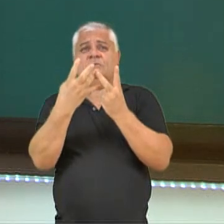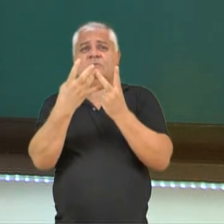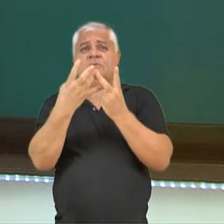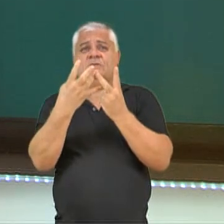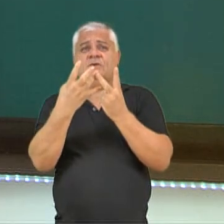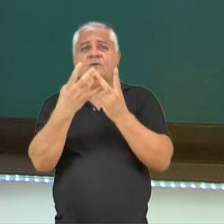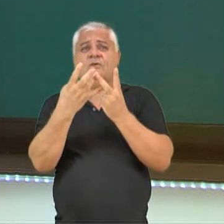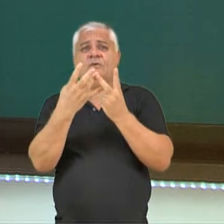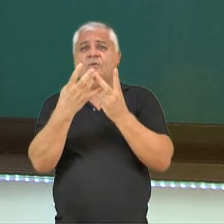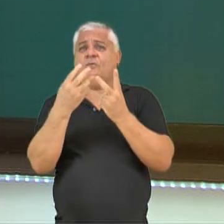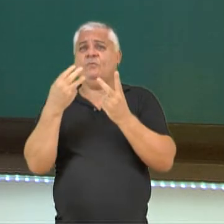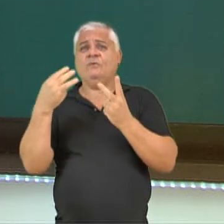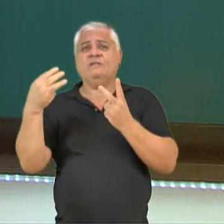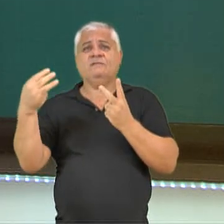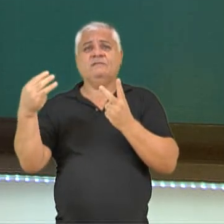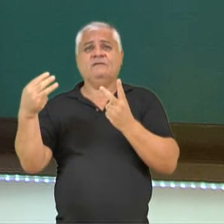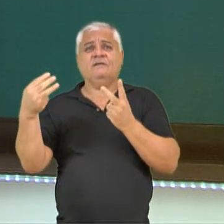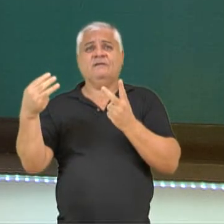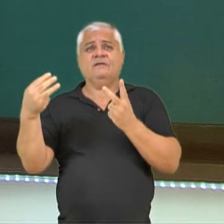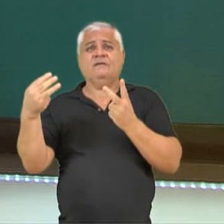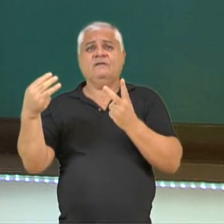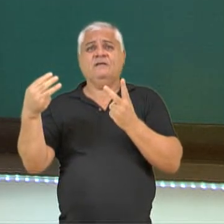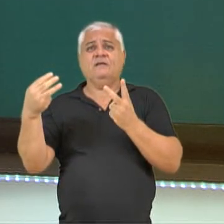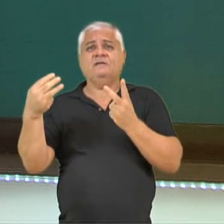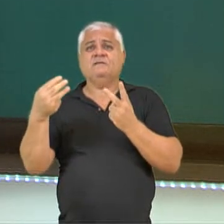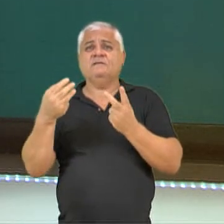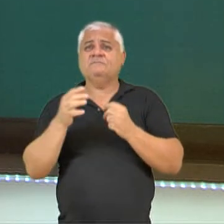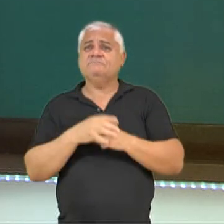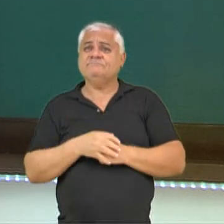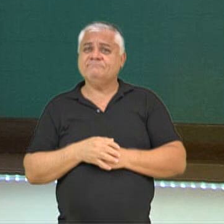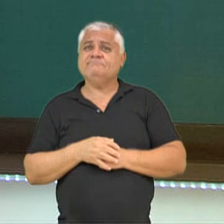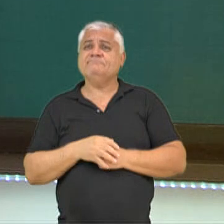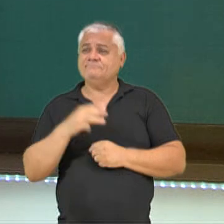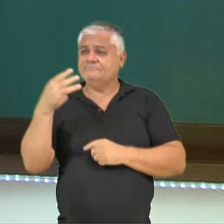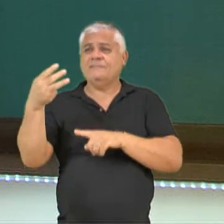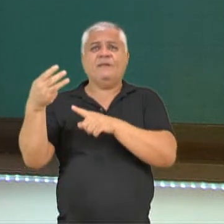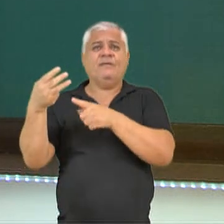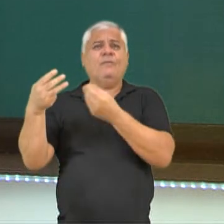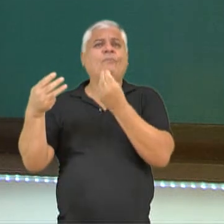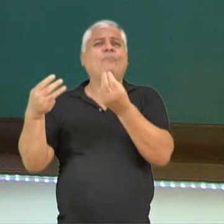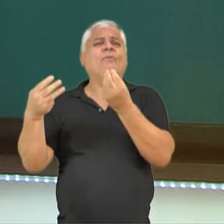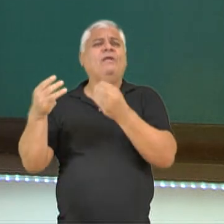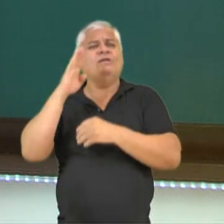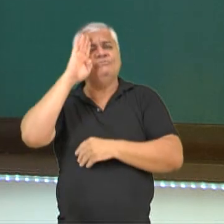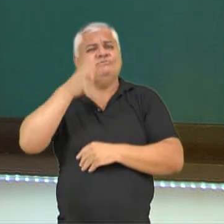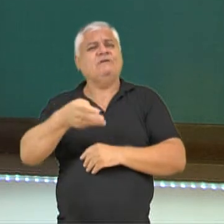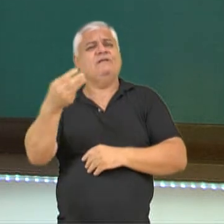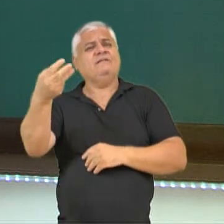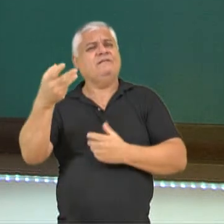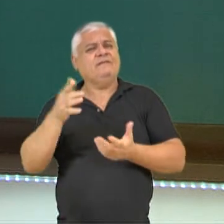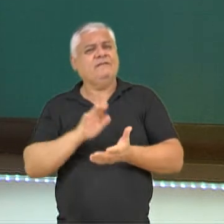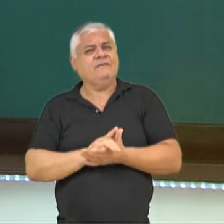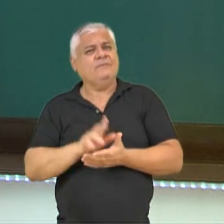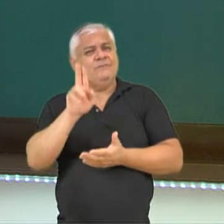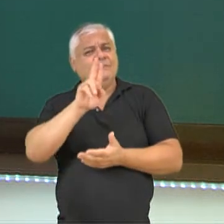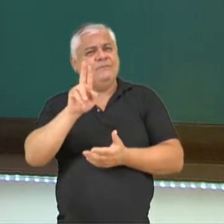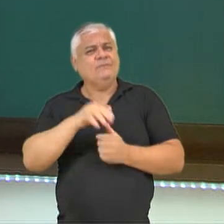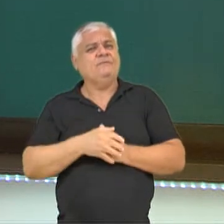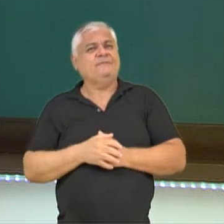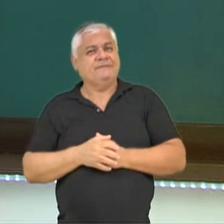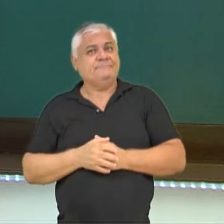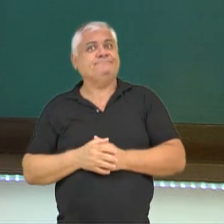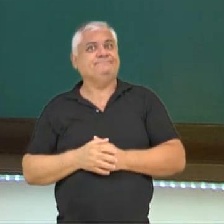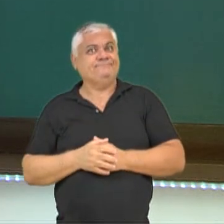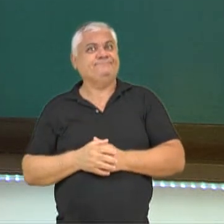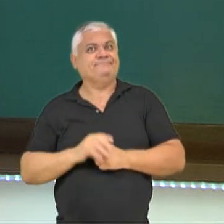gente. 81 elevado a 0,25 dá 3. Por que já não uso 3 direto, né? Pois é, essa é uma outra briga